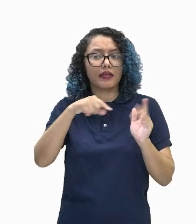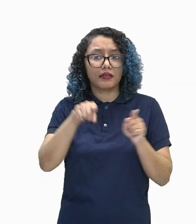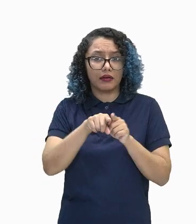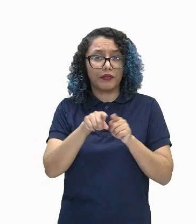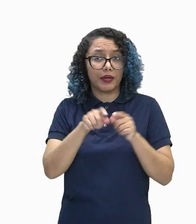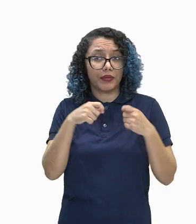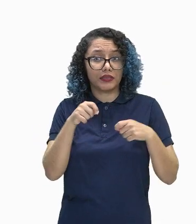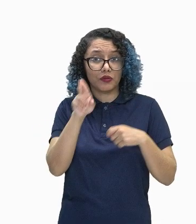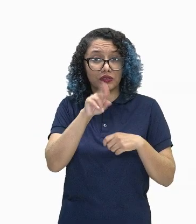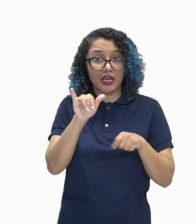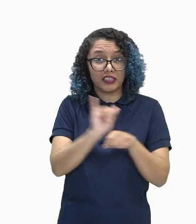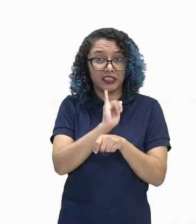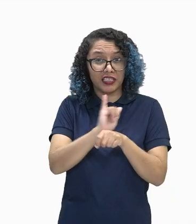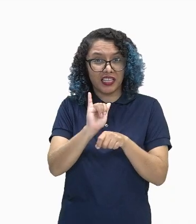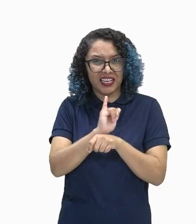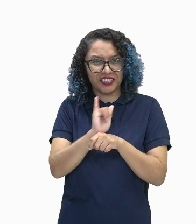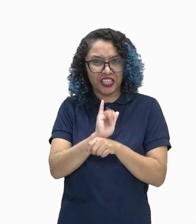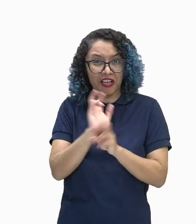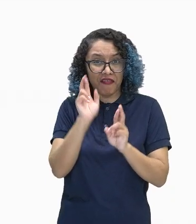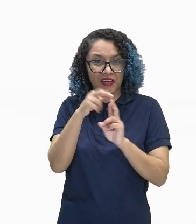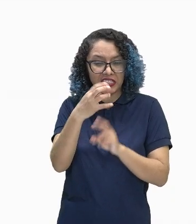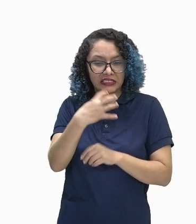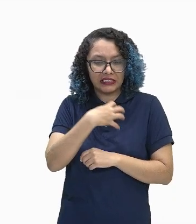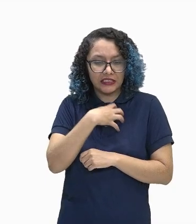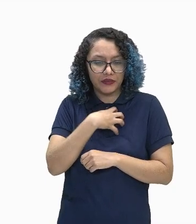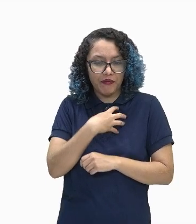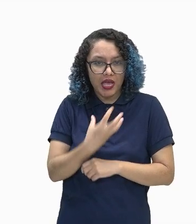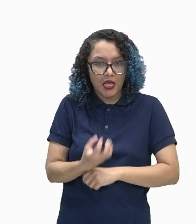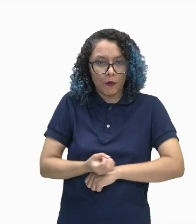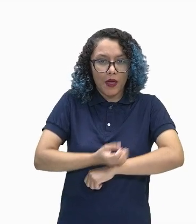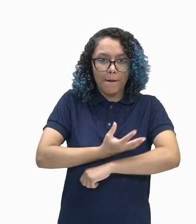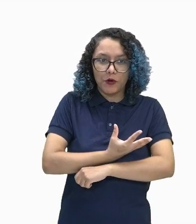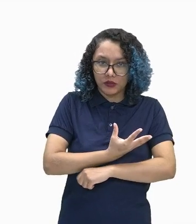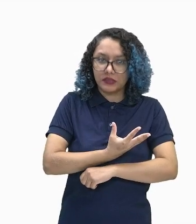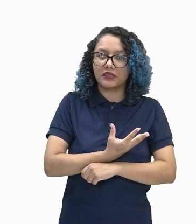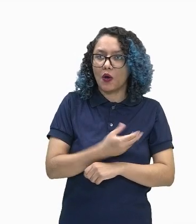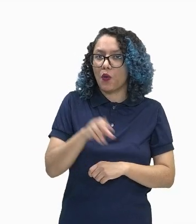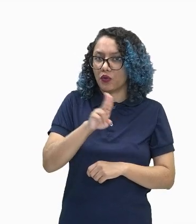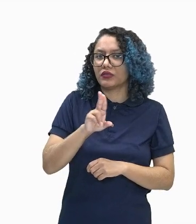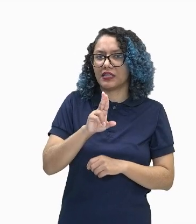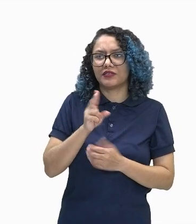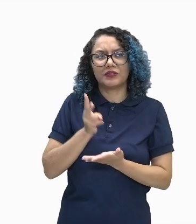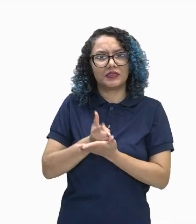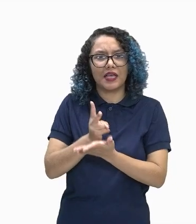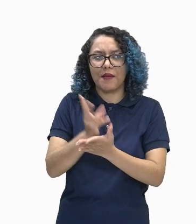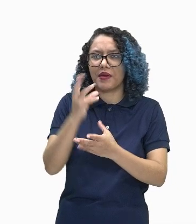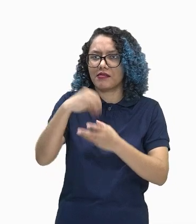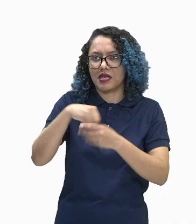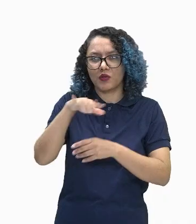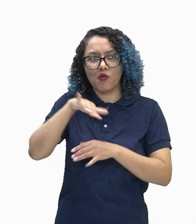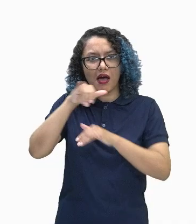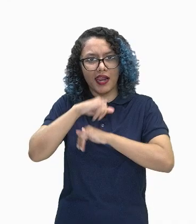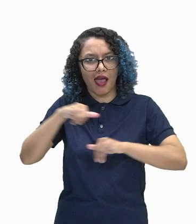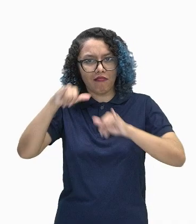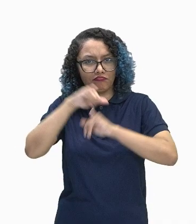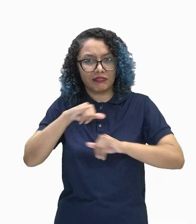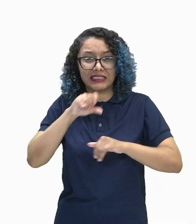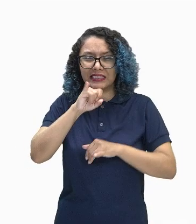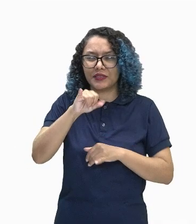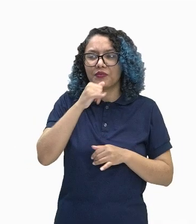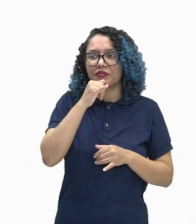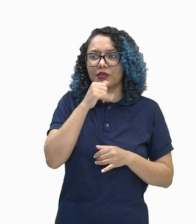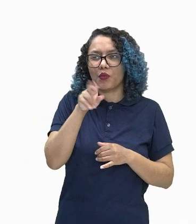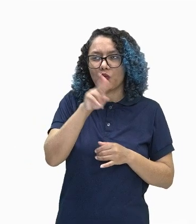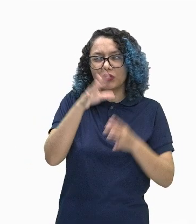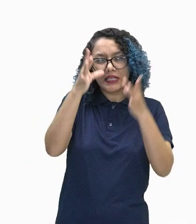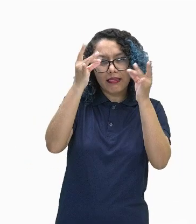emocional. Então, isso é frequentemente utilizado em propaganda. Então, quando nós usamos muitos detalhes